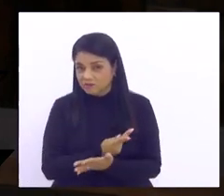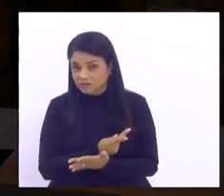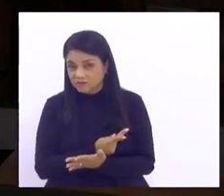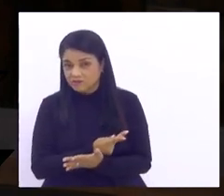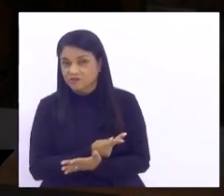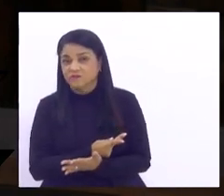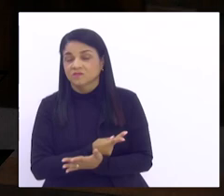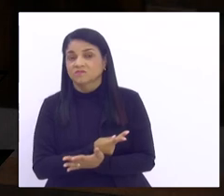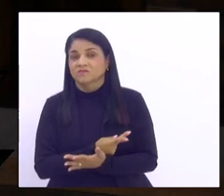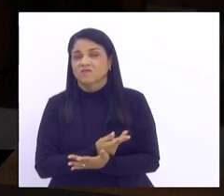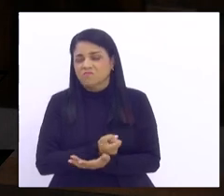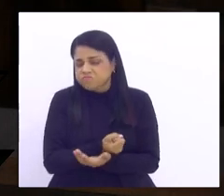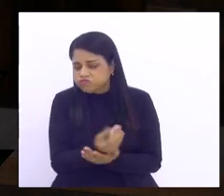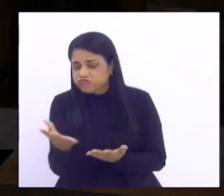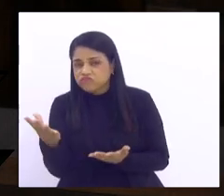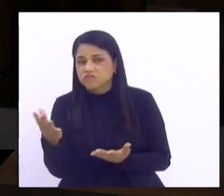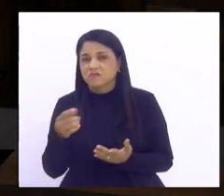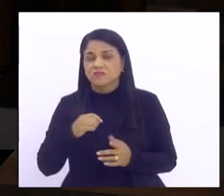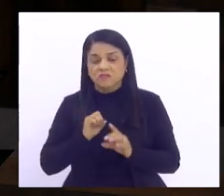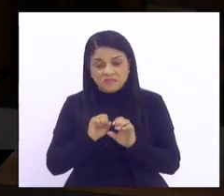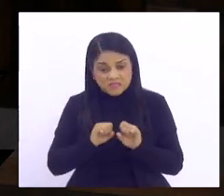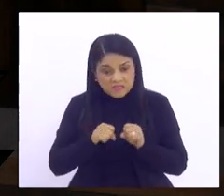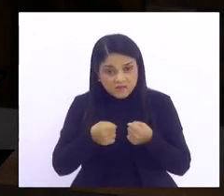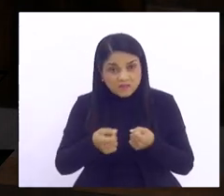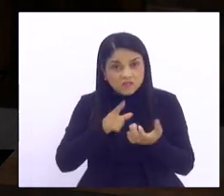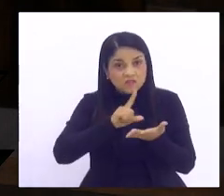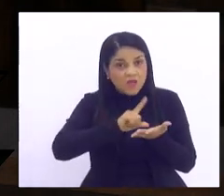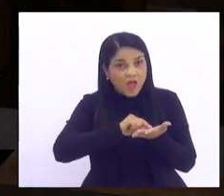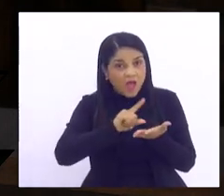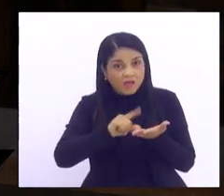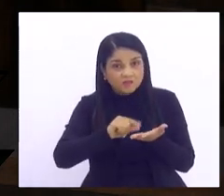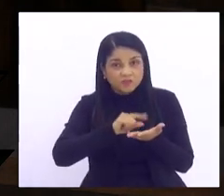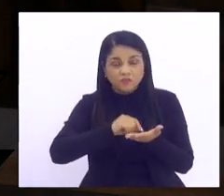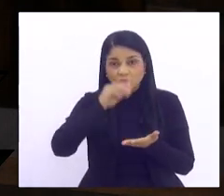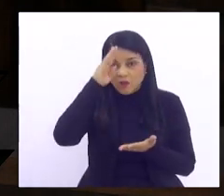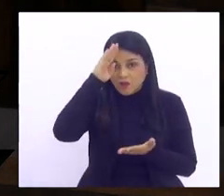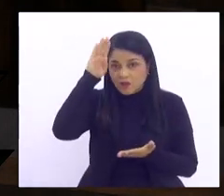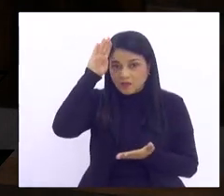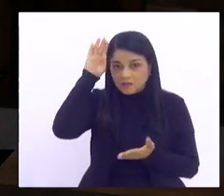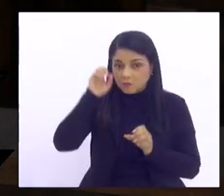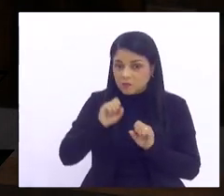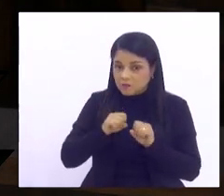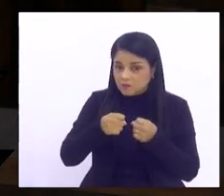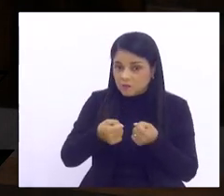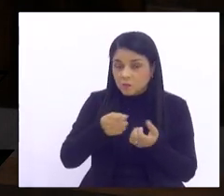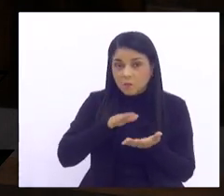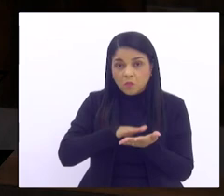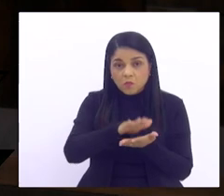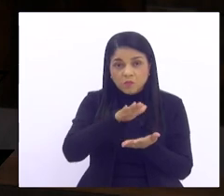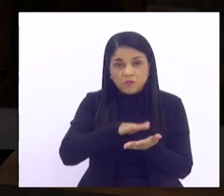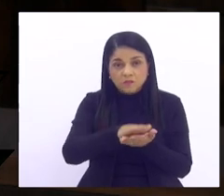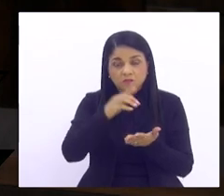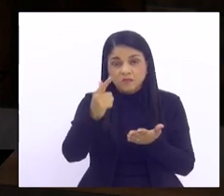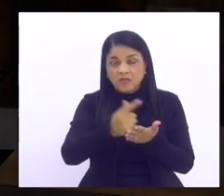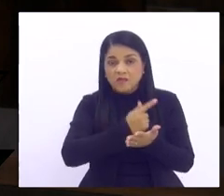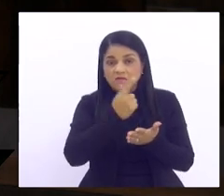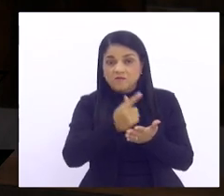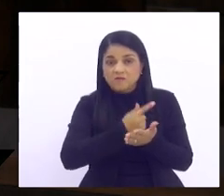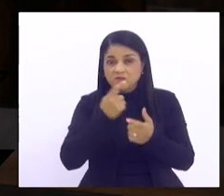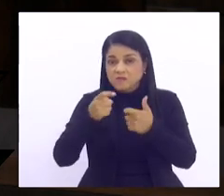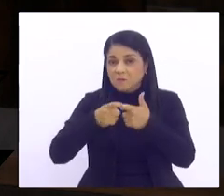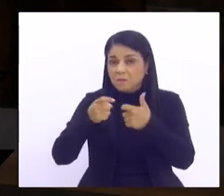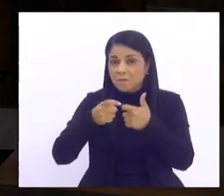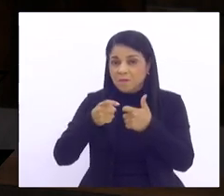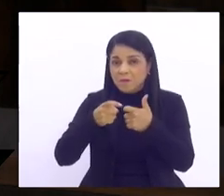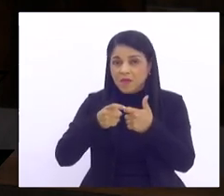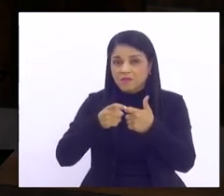E isso, inclusive, vem sendo defendido em artigos acadêmicos, publicados em respeitadas revistas médicas, desde